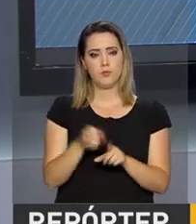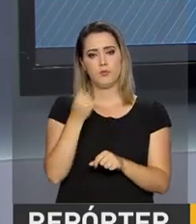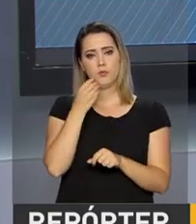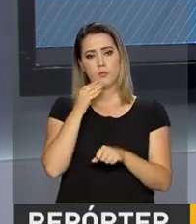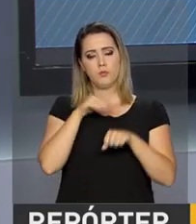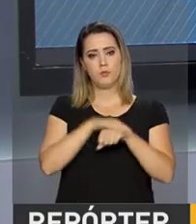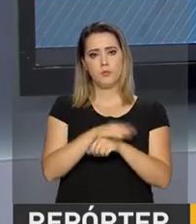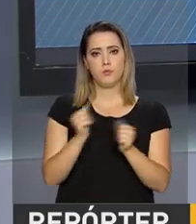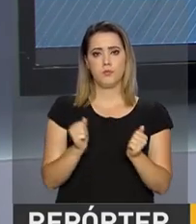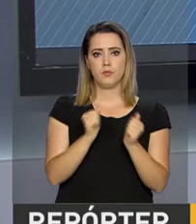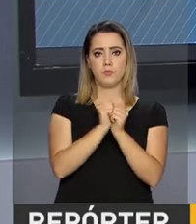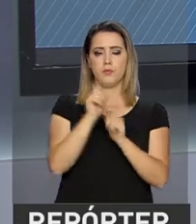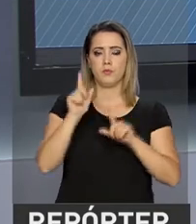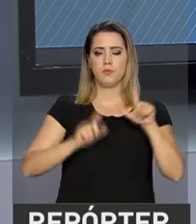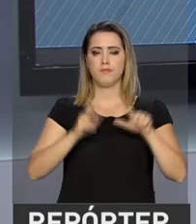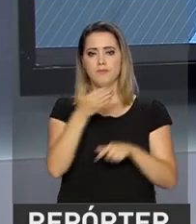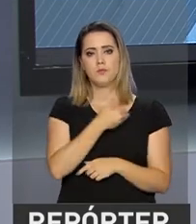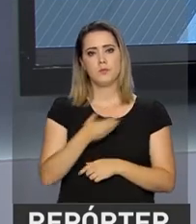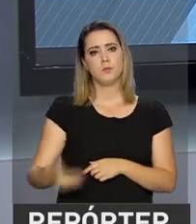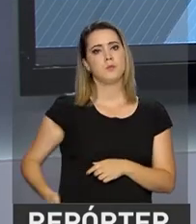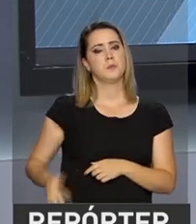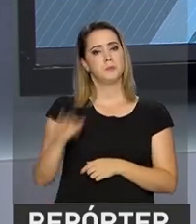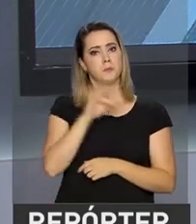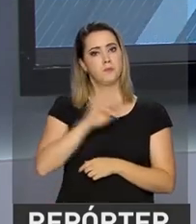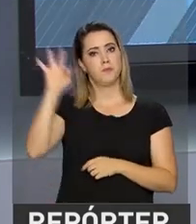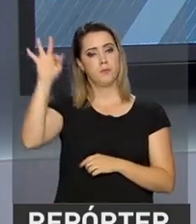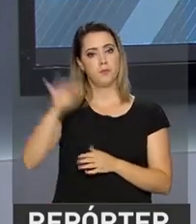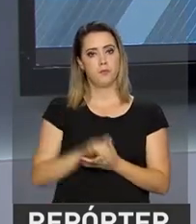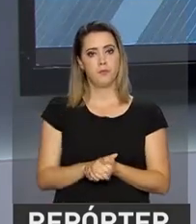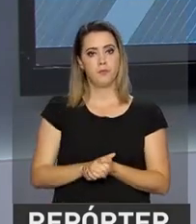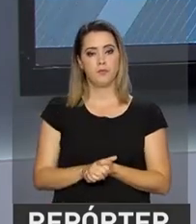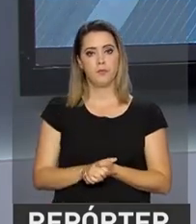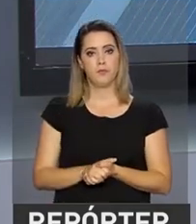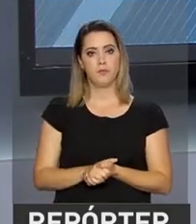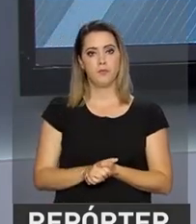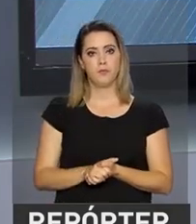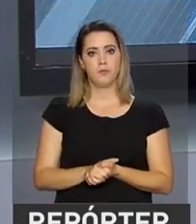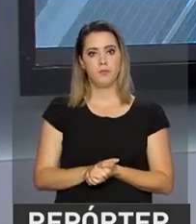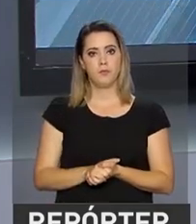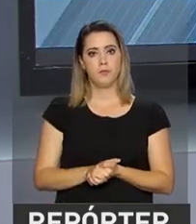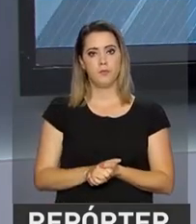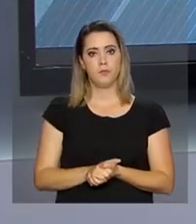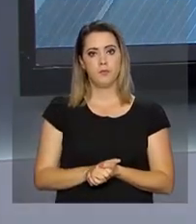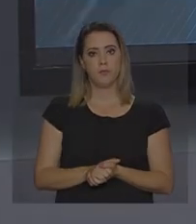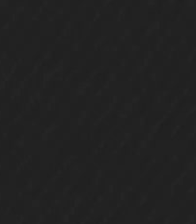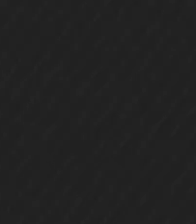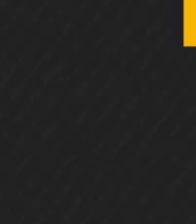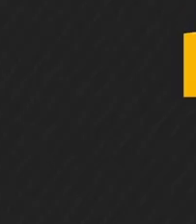canal no YouTube. Uma boa noite para você e continue com a gente na NBR, a TV do Governo Federal.